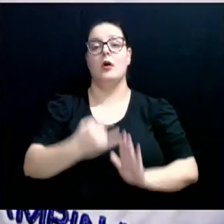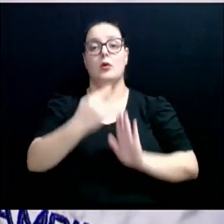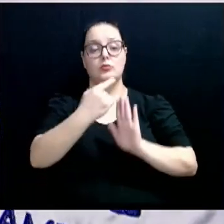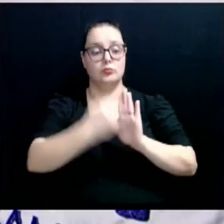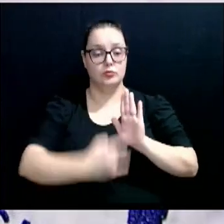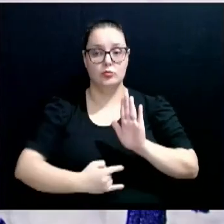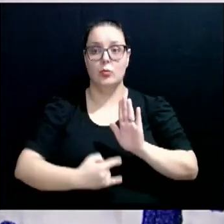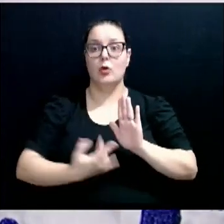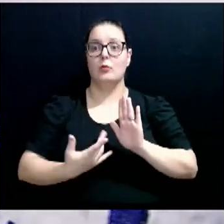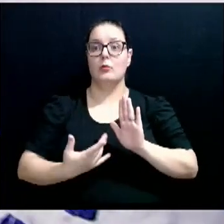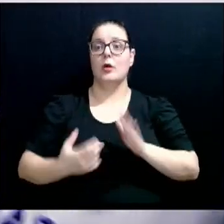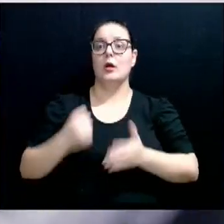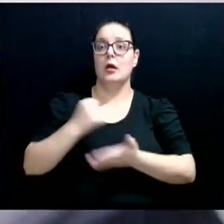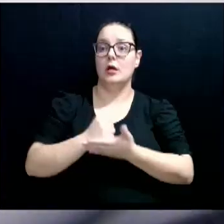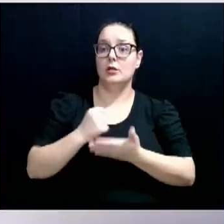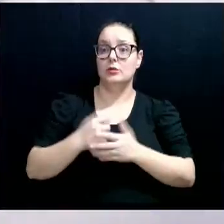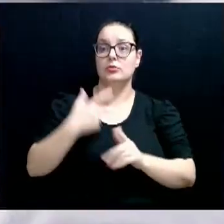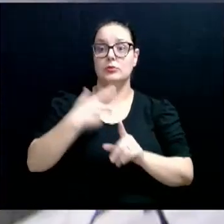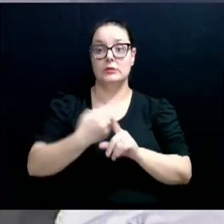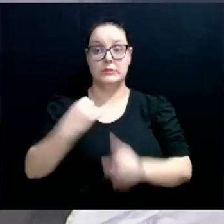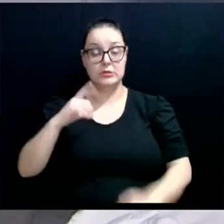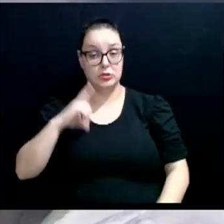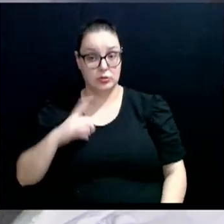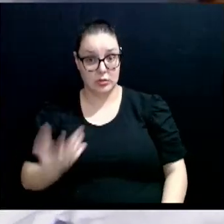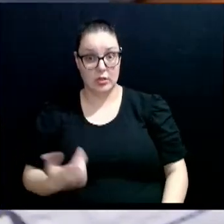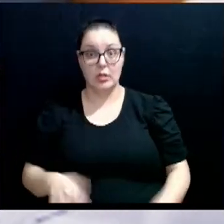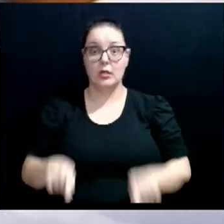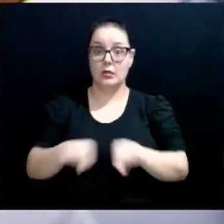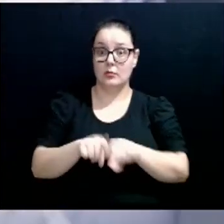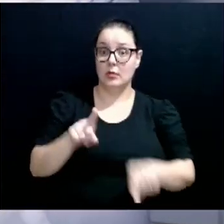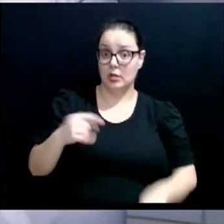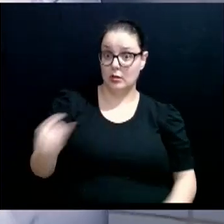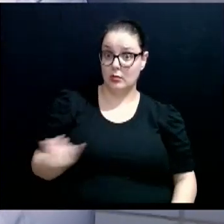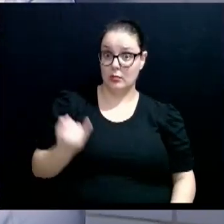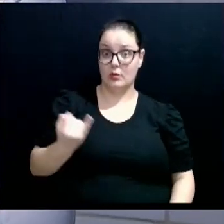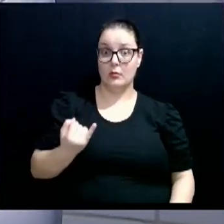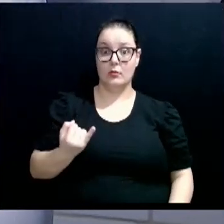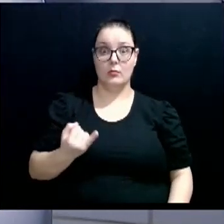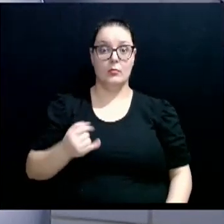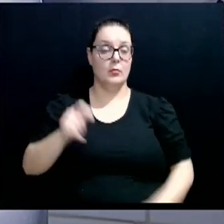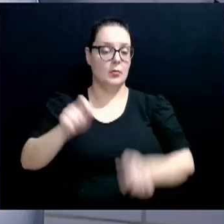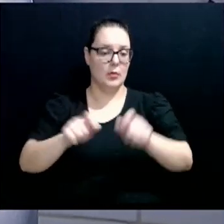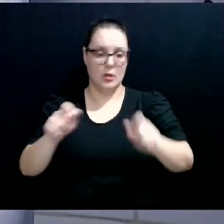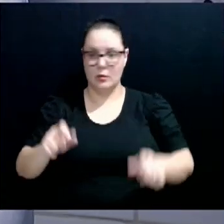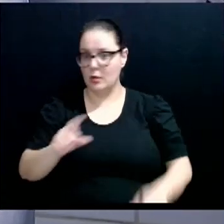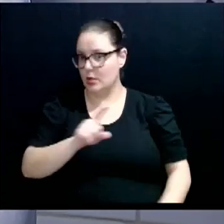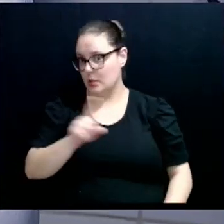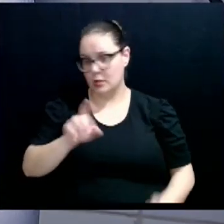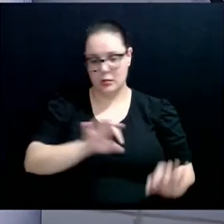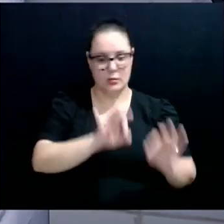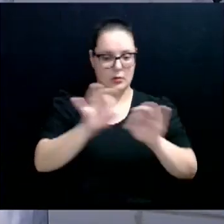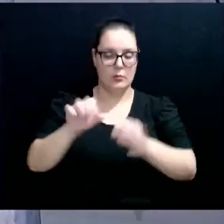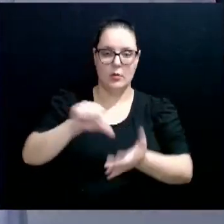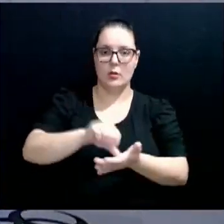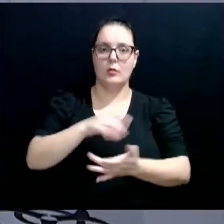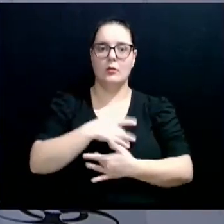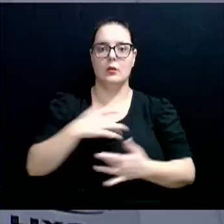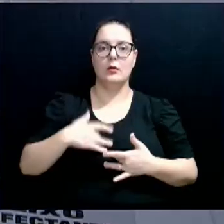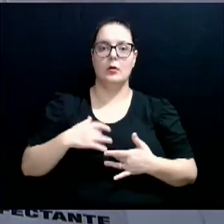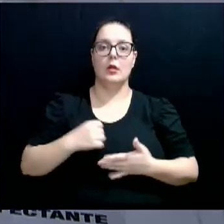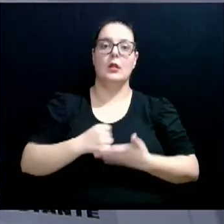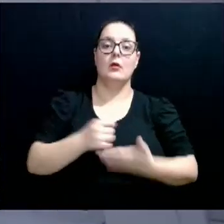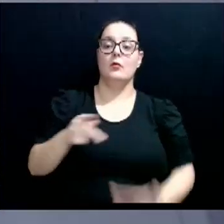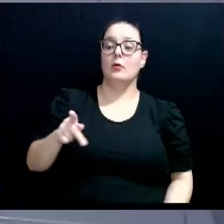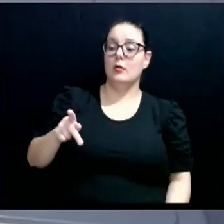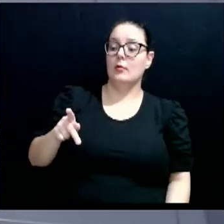de vacinação se tiver, e também é muito importante para aquelas que não acompanham nas nossas unidades, que levem um cartão de pré-natal para que as nossas